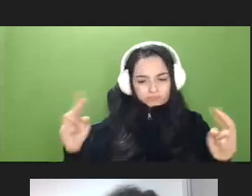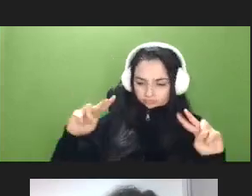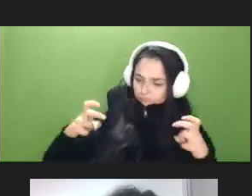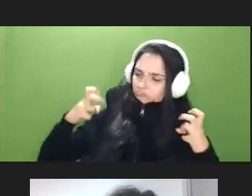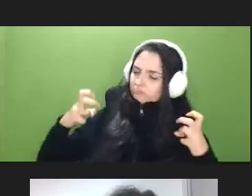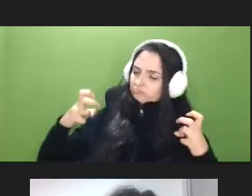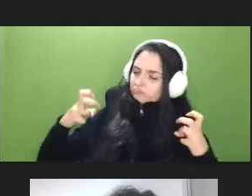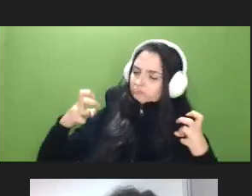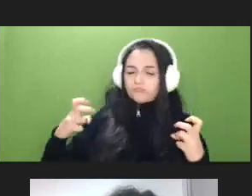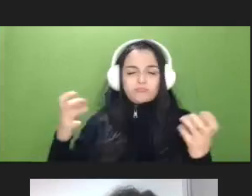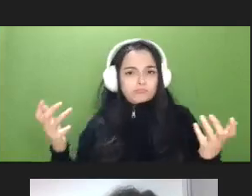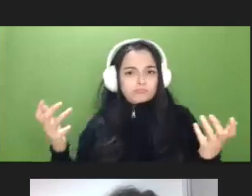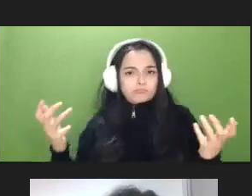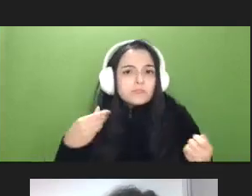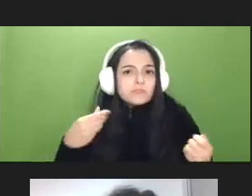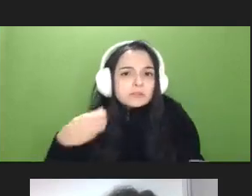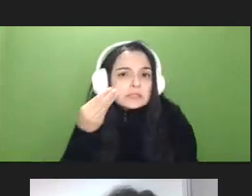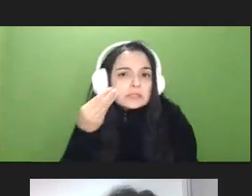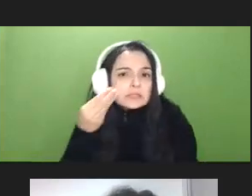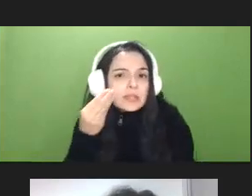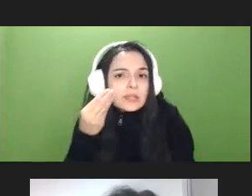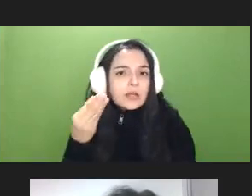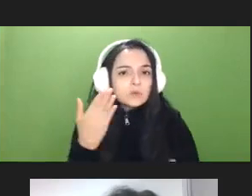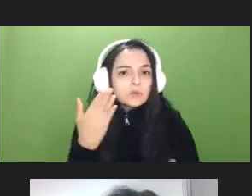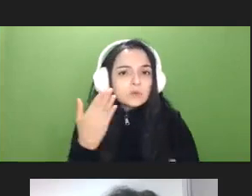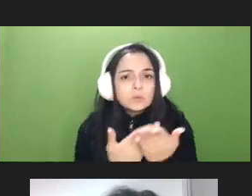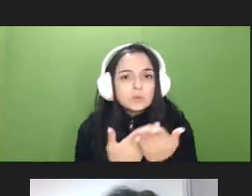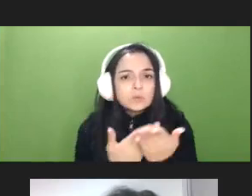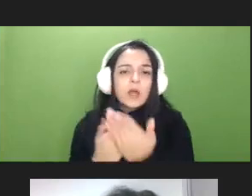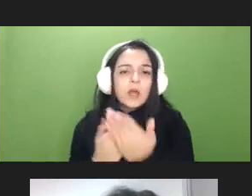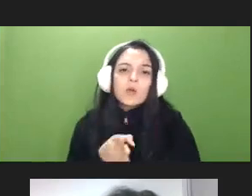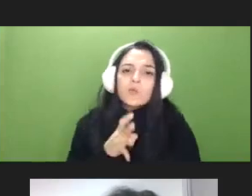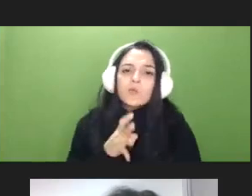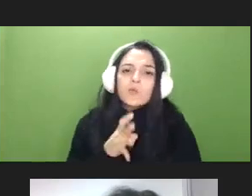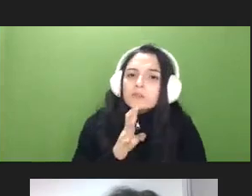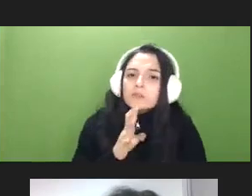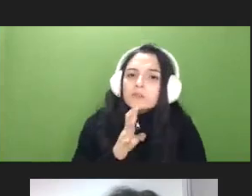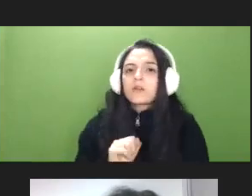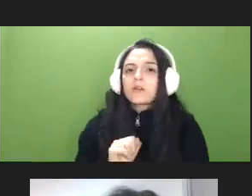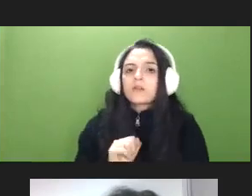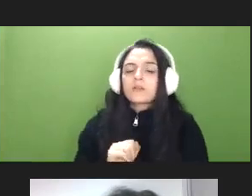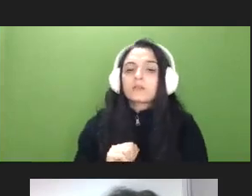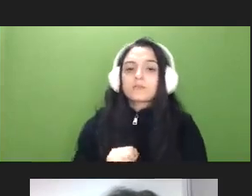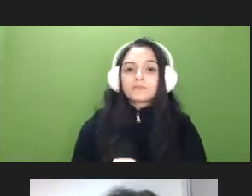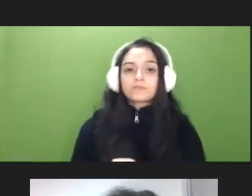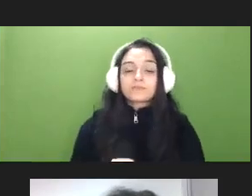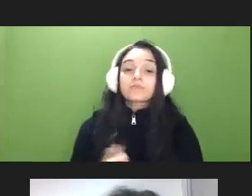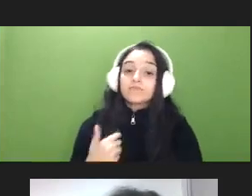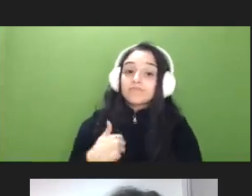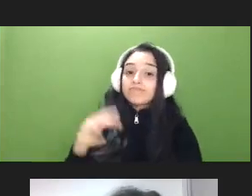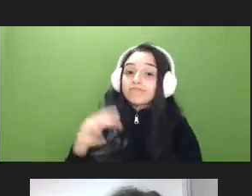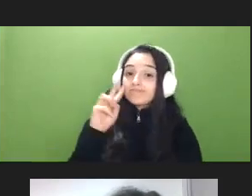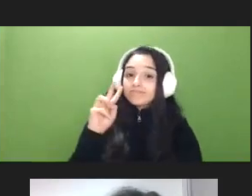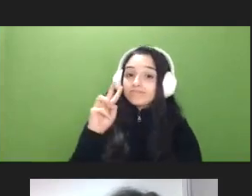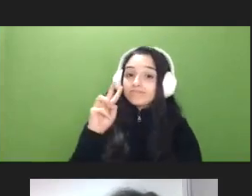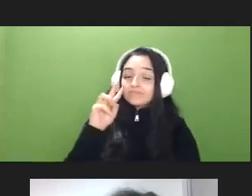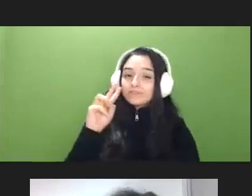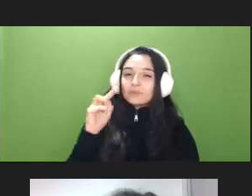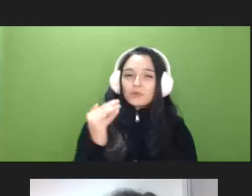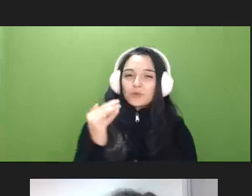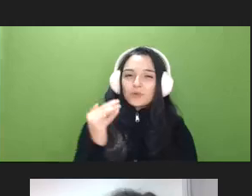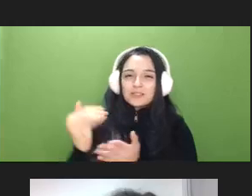pelo menos, estudar, conhecer um pouco. E eu lembro que eu comecei a buscar algumas